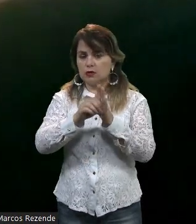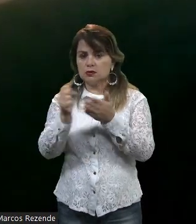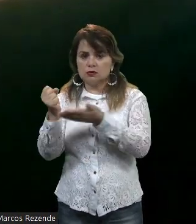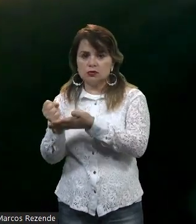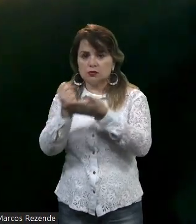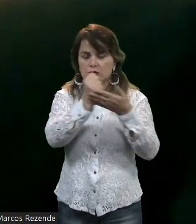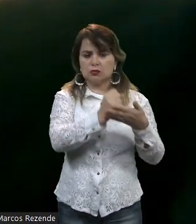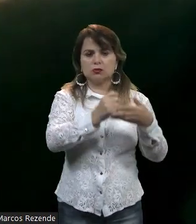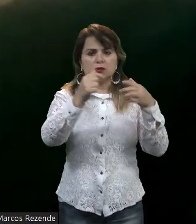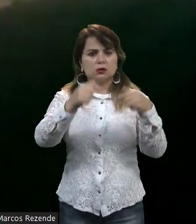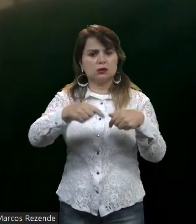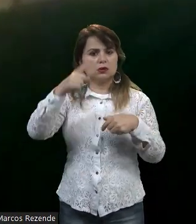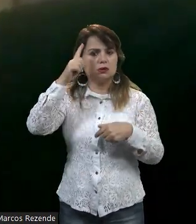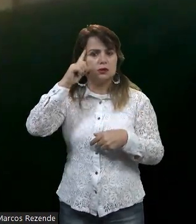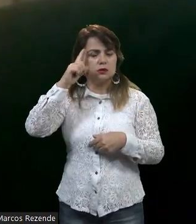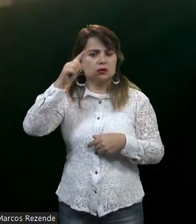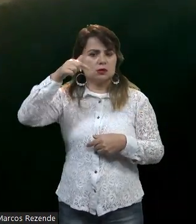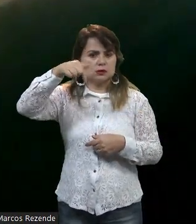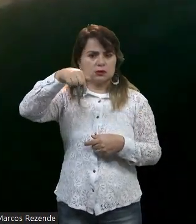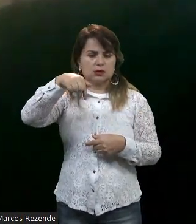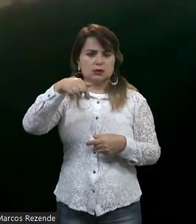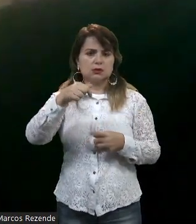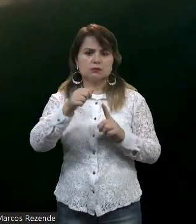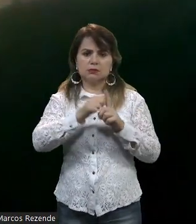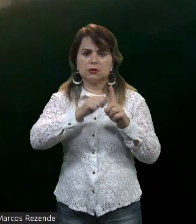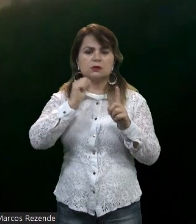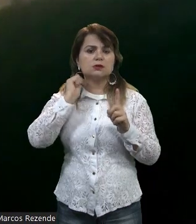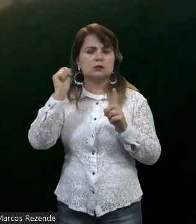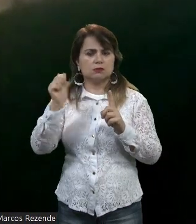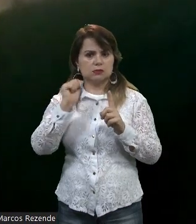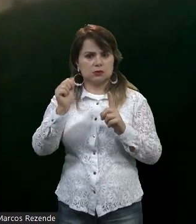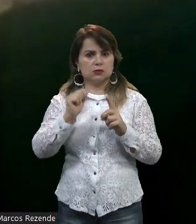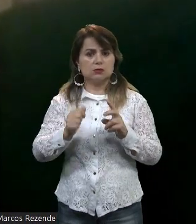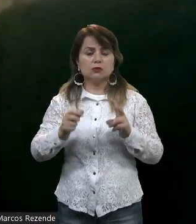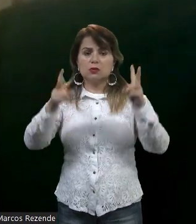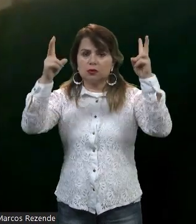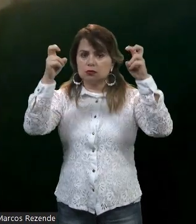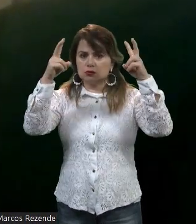dia 7 de abril de 2020, com os seguintes termos.